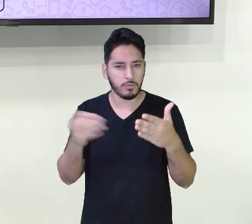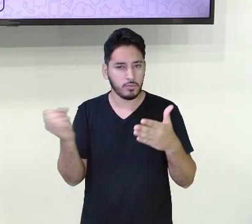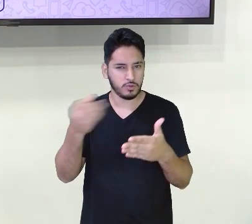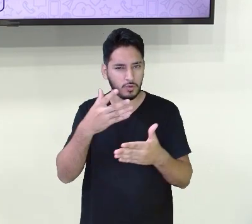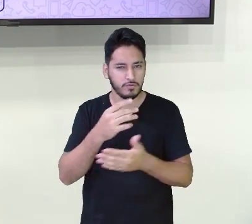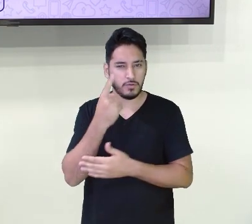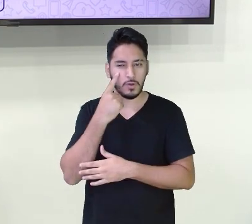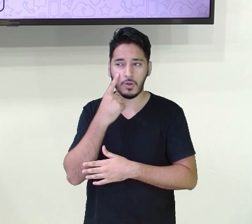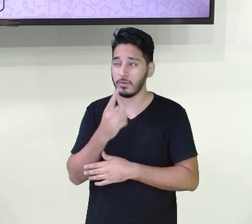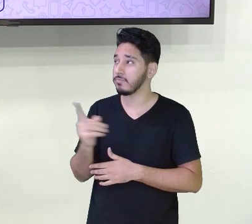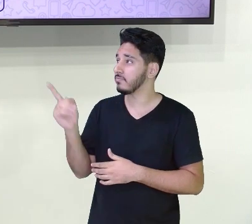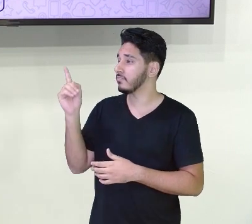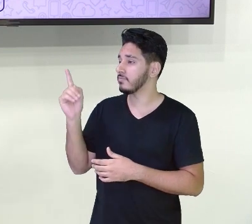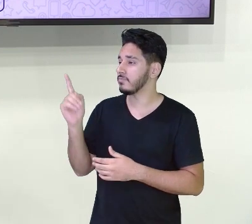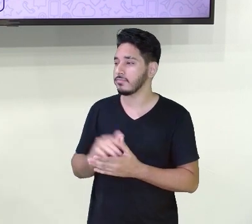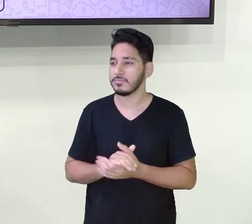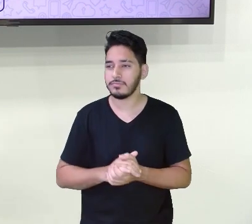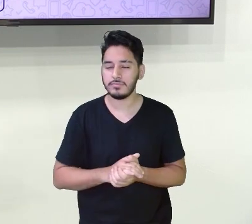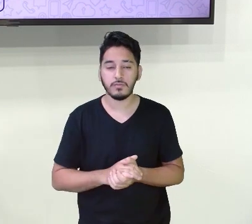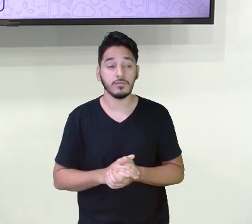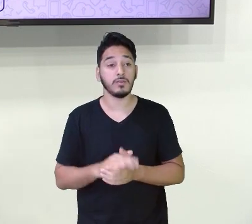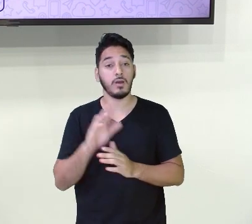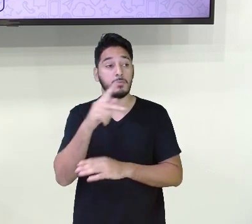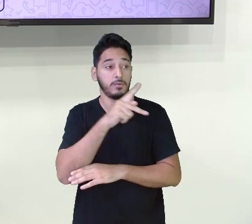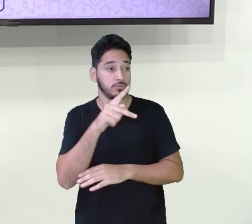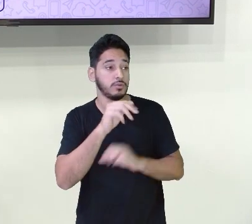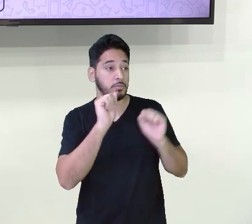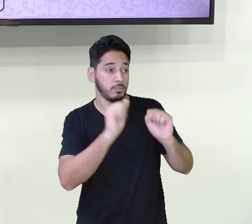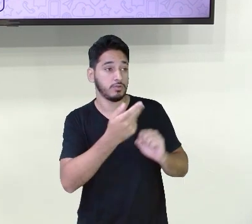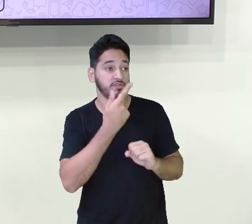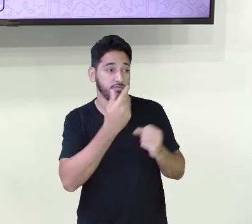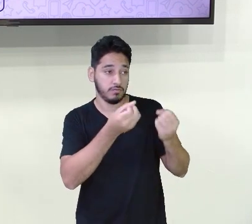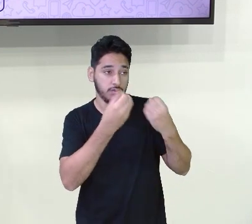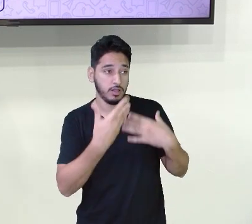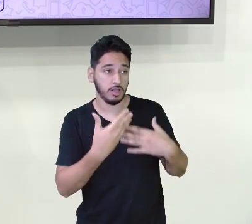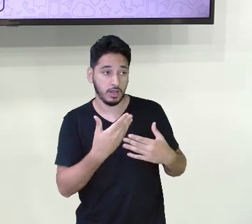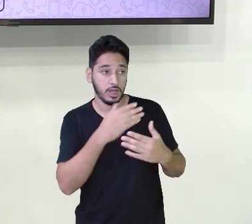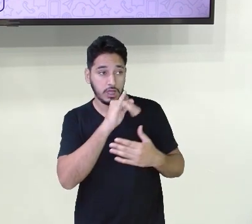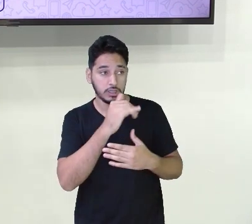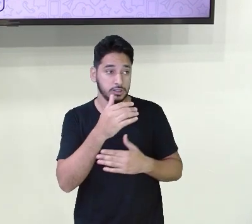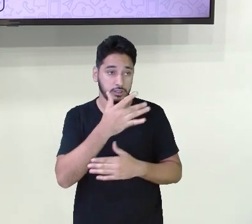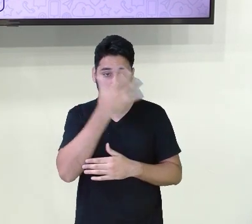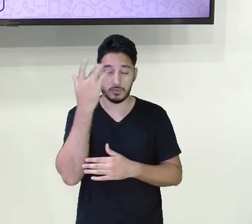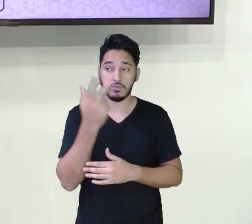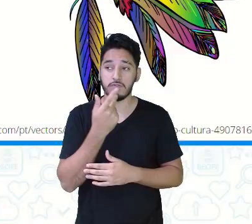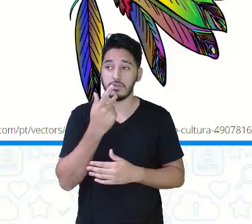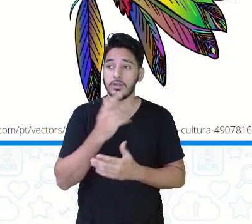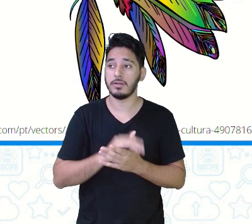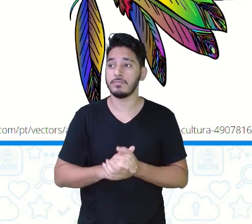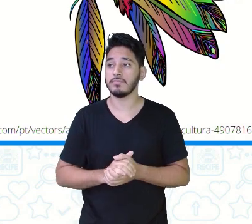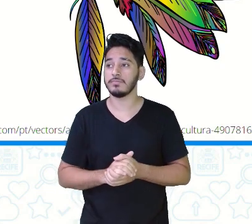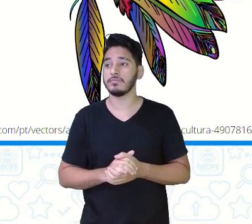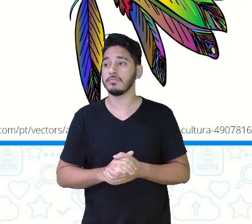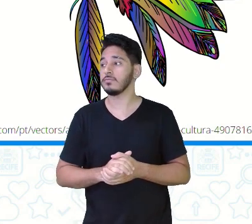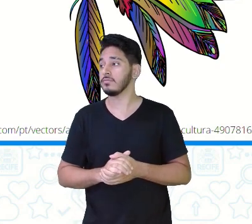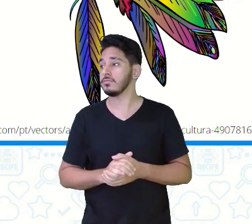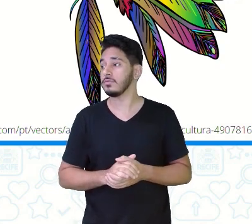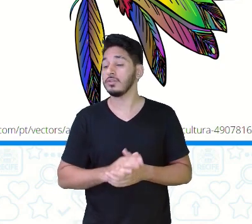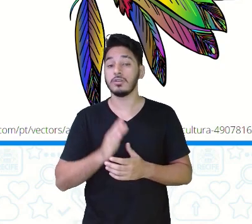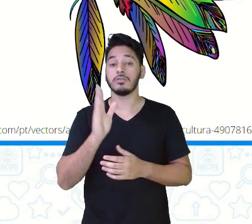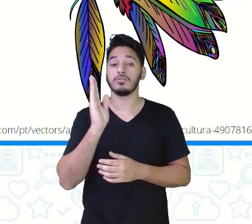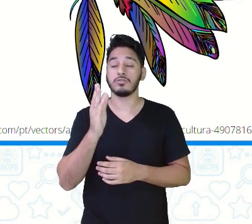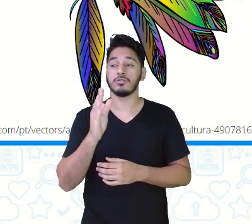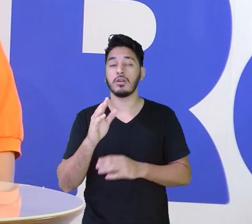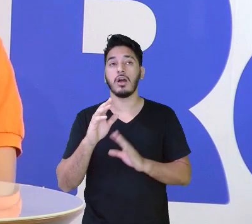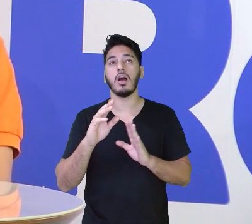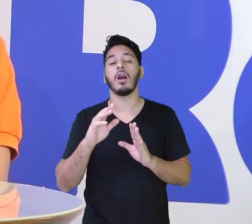a leitura? Professora Kerima, pode me falar qualquer coisa, tá? Sim, que o pessoal falar, pode me interromper aqui, não tem problema. Opa, já tem gente?